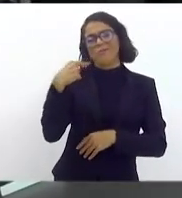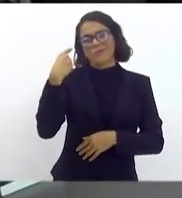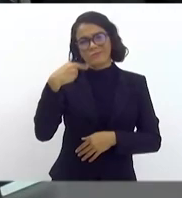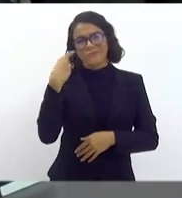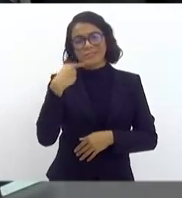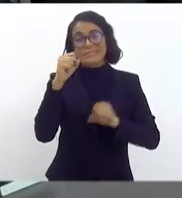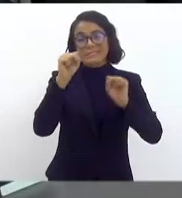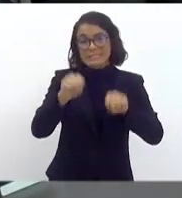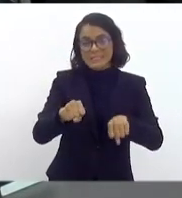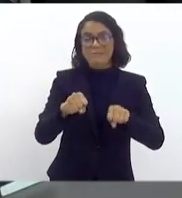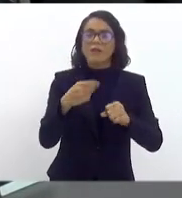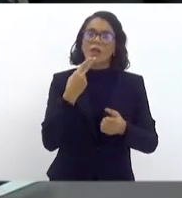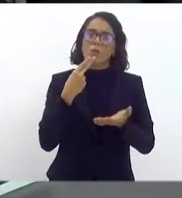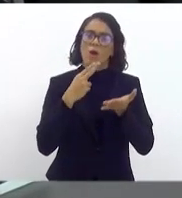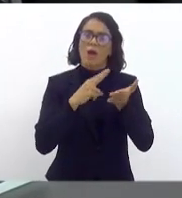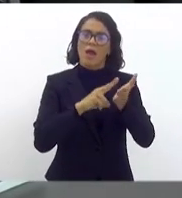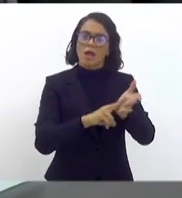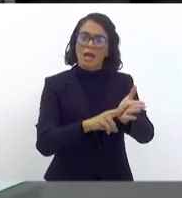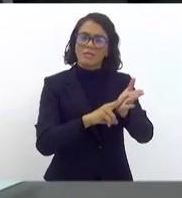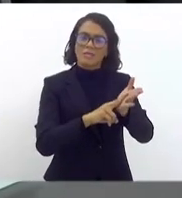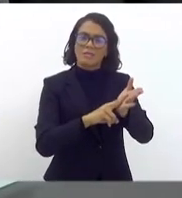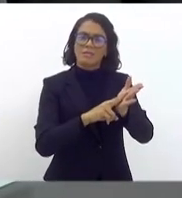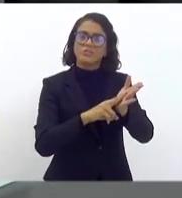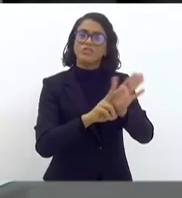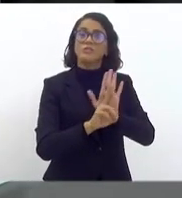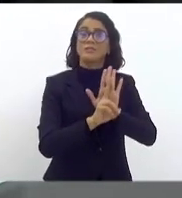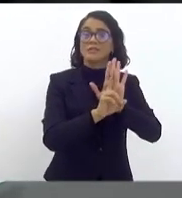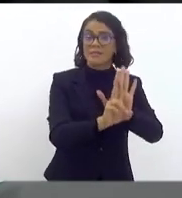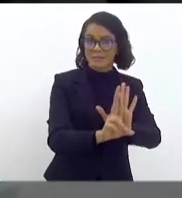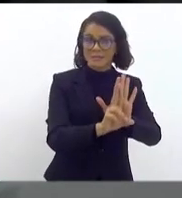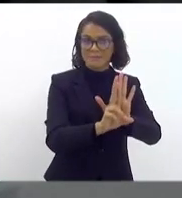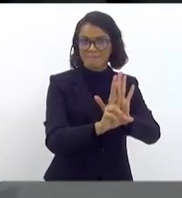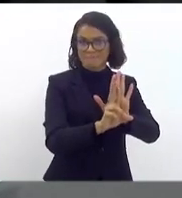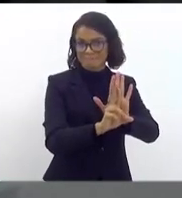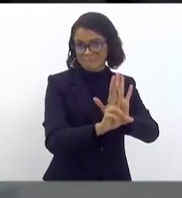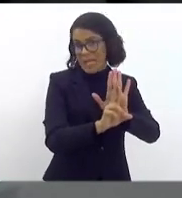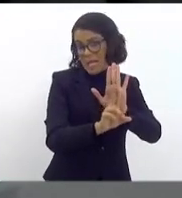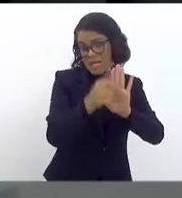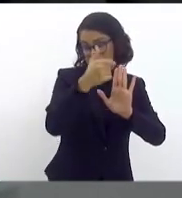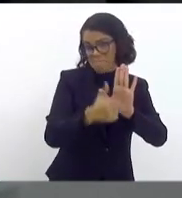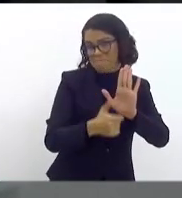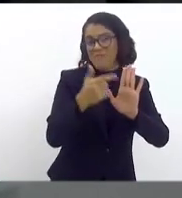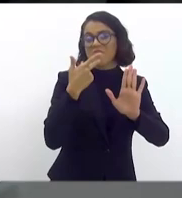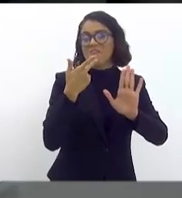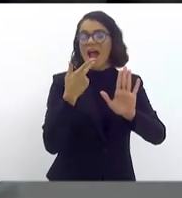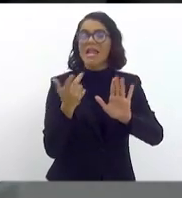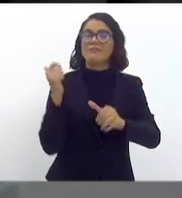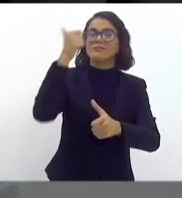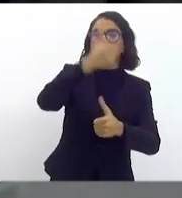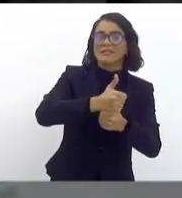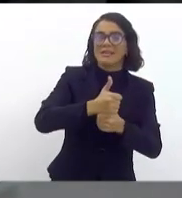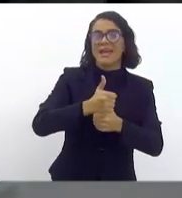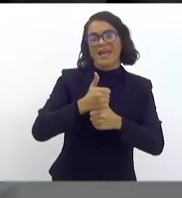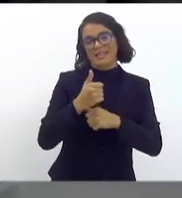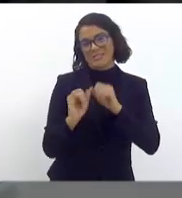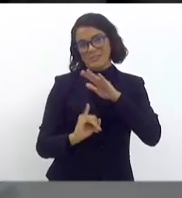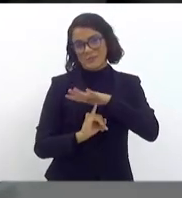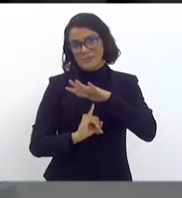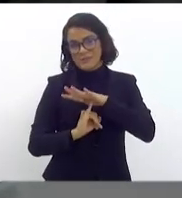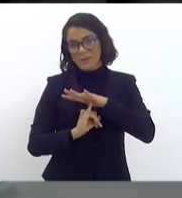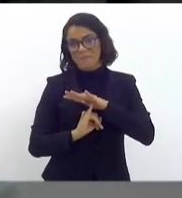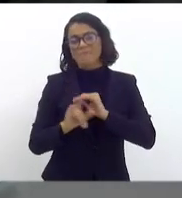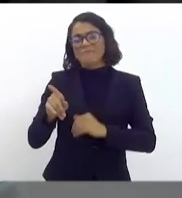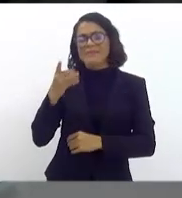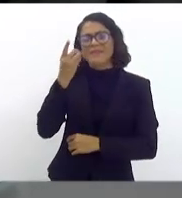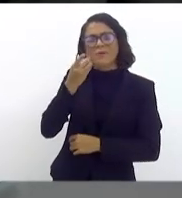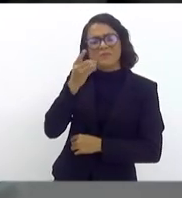que existe uma carta de preposição para que aquele representante fale em nome da instituição. O